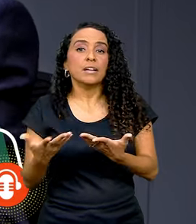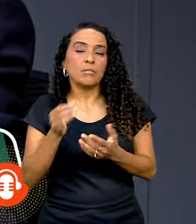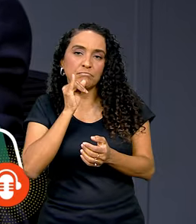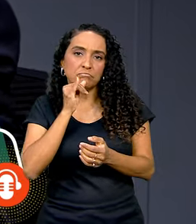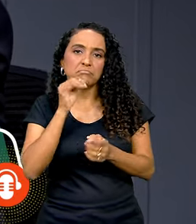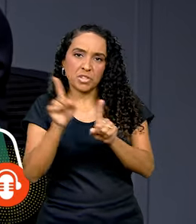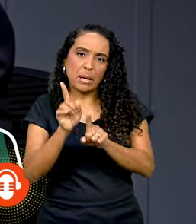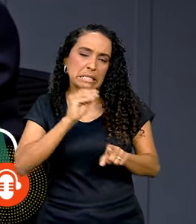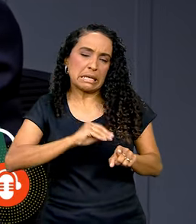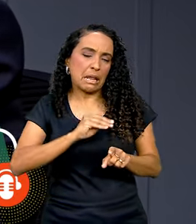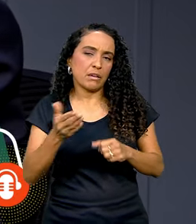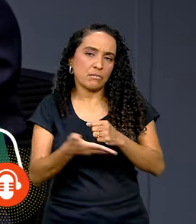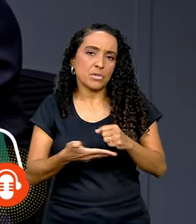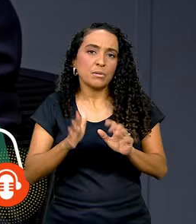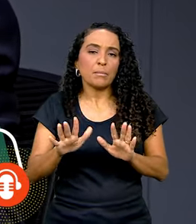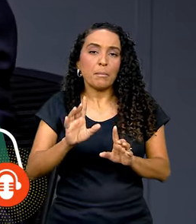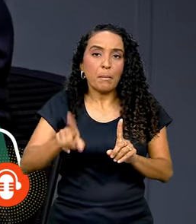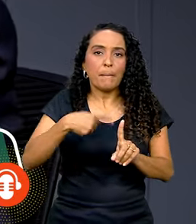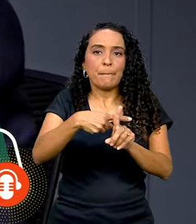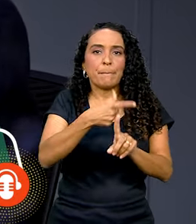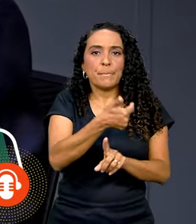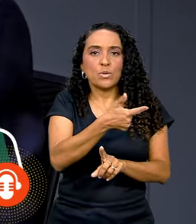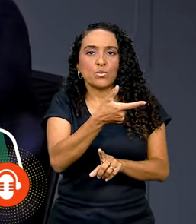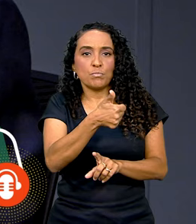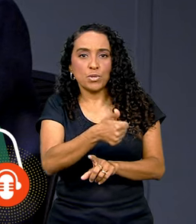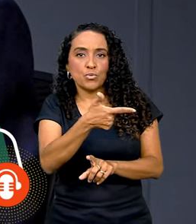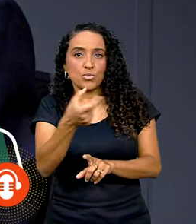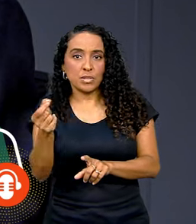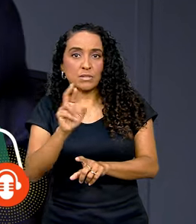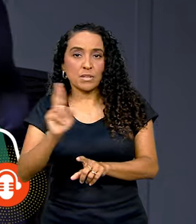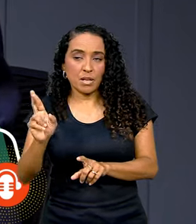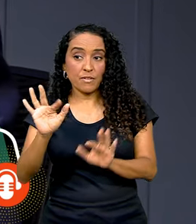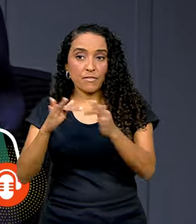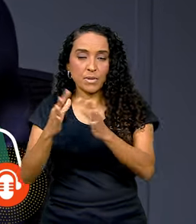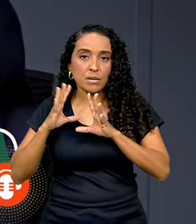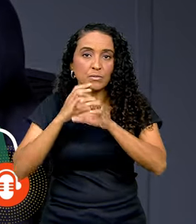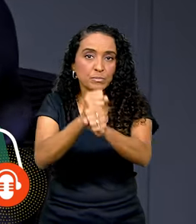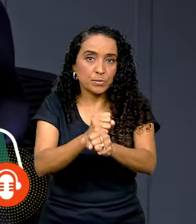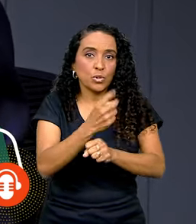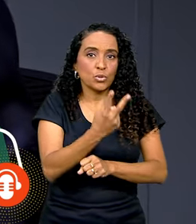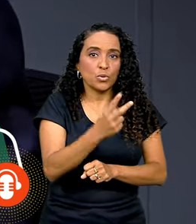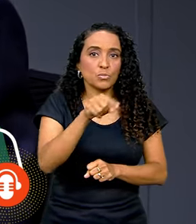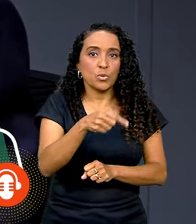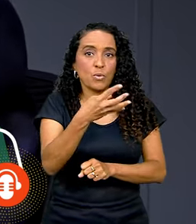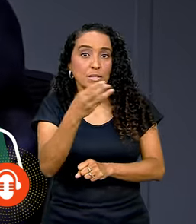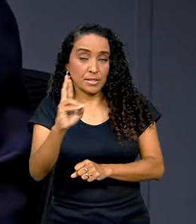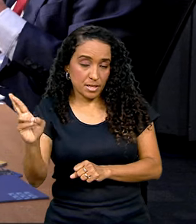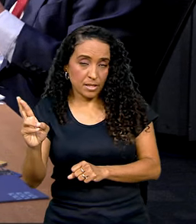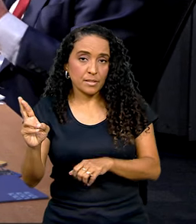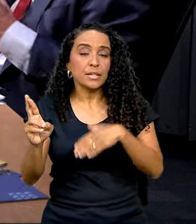vamos dizer que também seja um salário mínimo mais r$ 200 naquela família somando uma renda de R